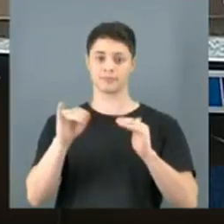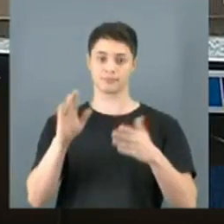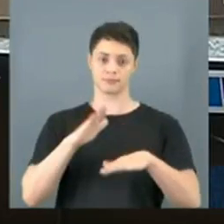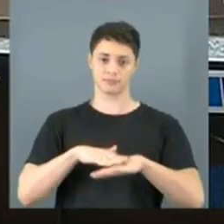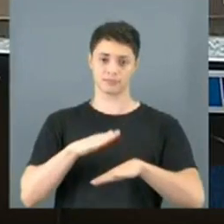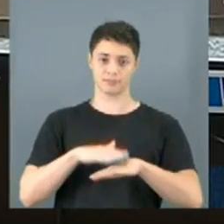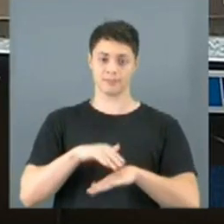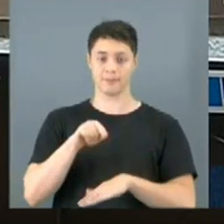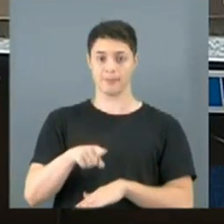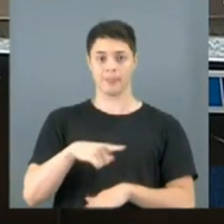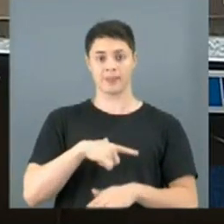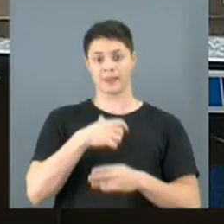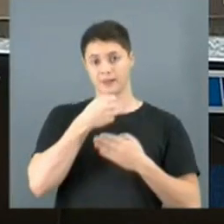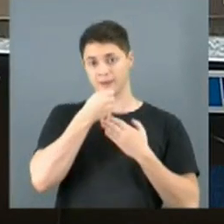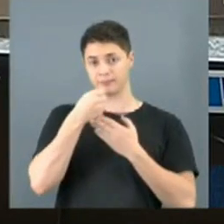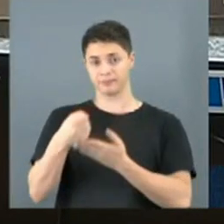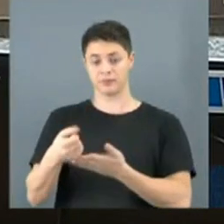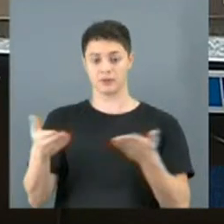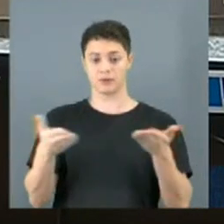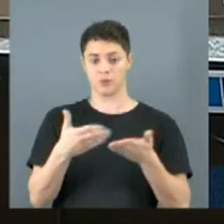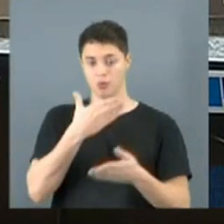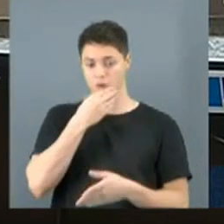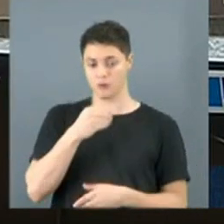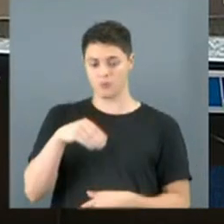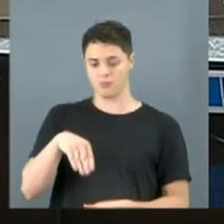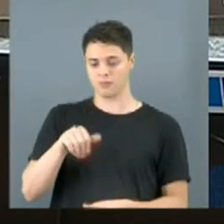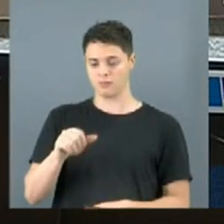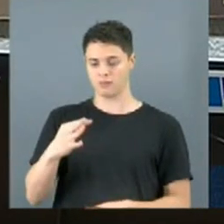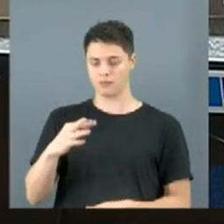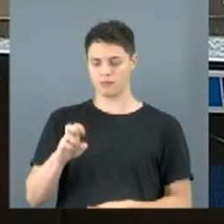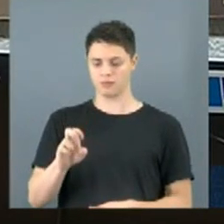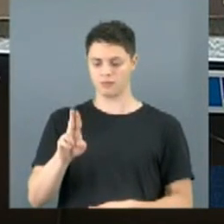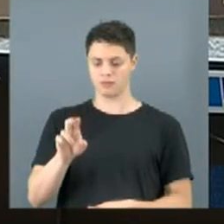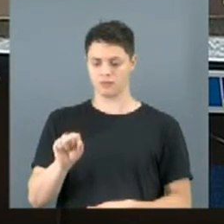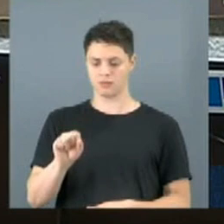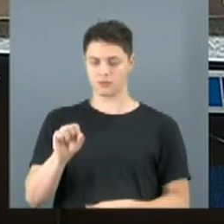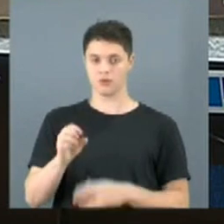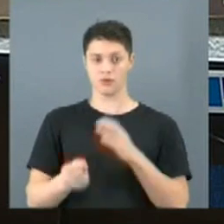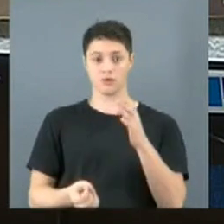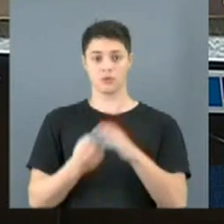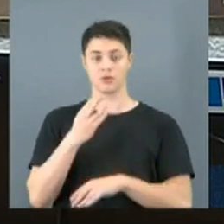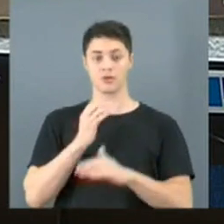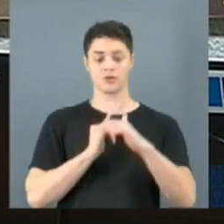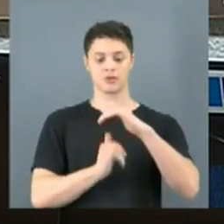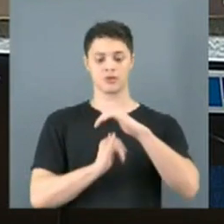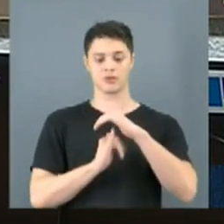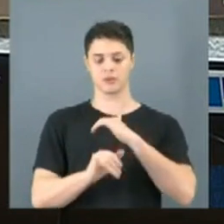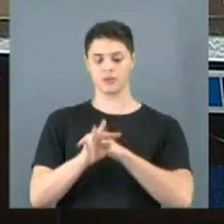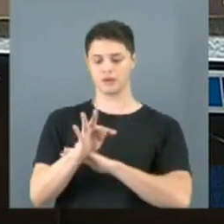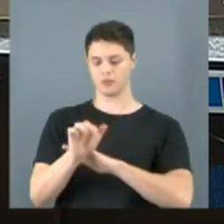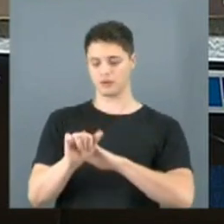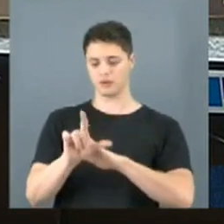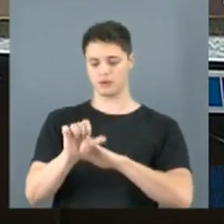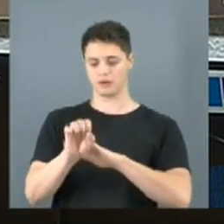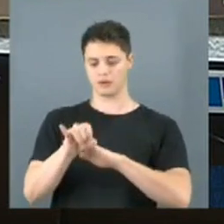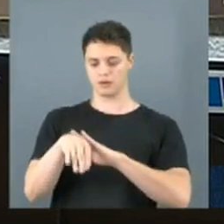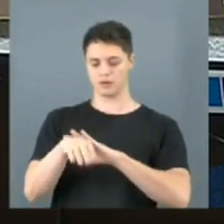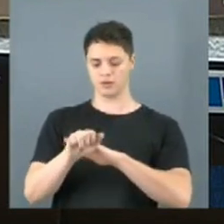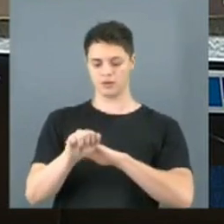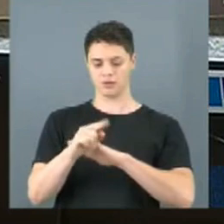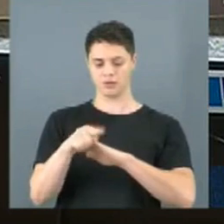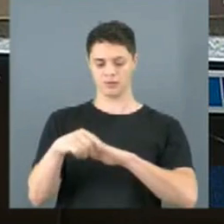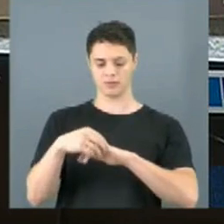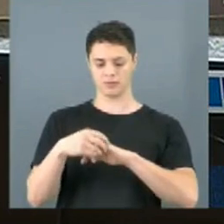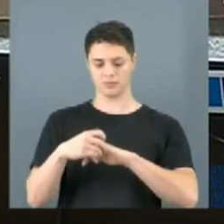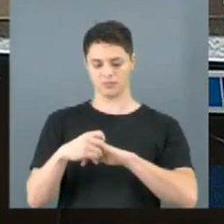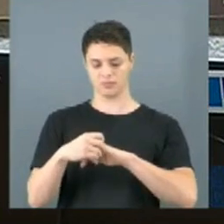Eu passo agora a palavra ao Matheus Costa Ribeiro, fundador da startup Talismã Inteligência Artificial. Matheus, por favor,